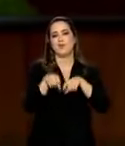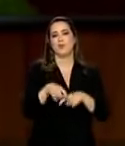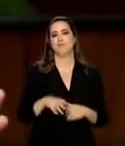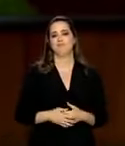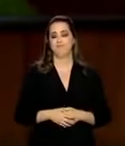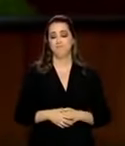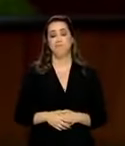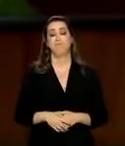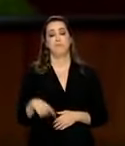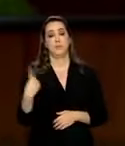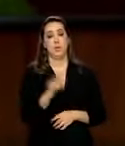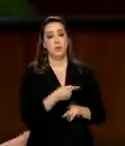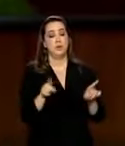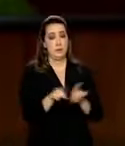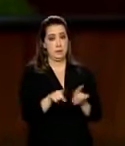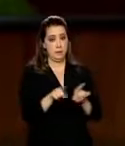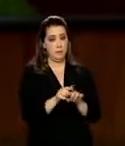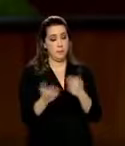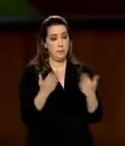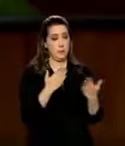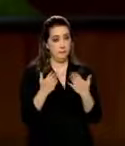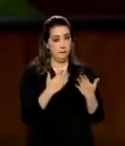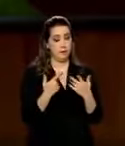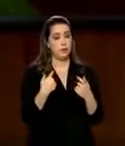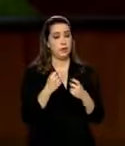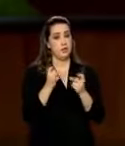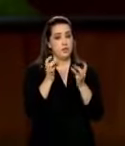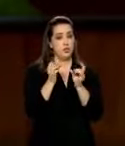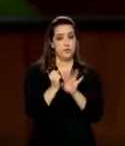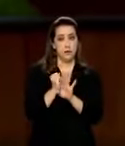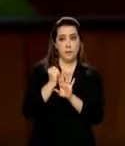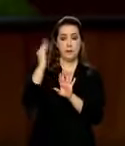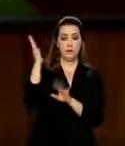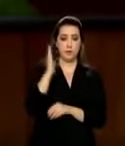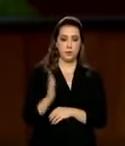Nós também fizemos o quê? Que os gargalos para exportação